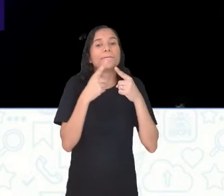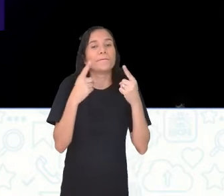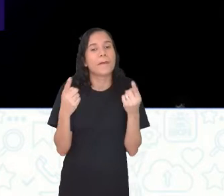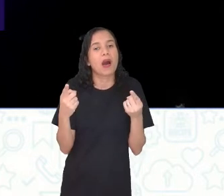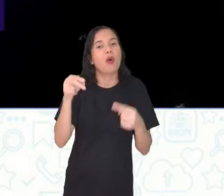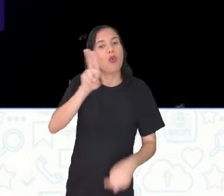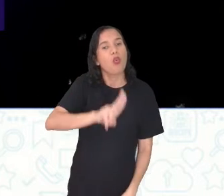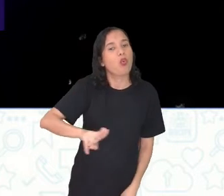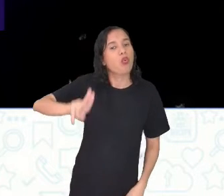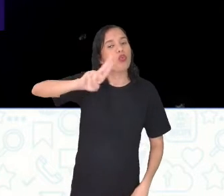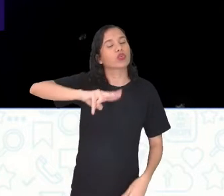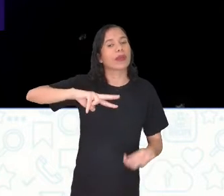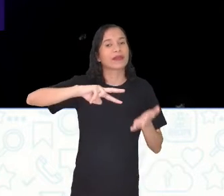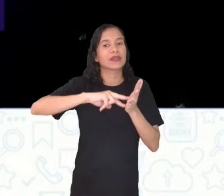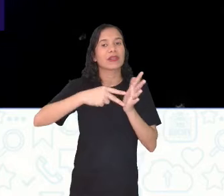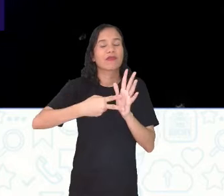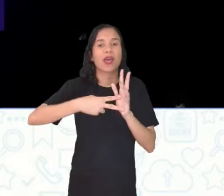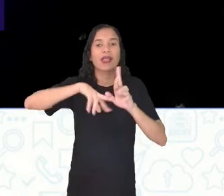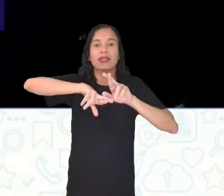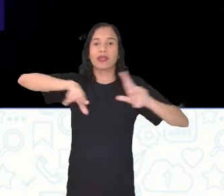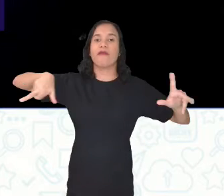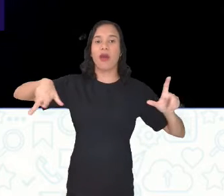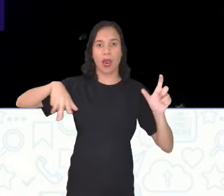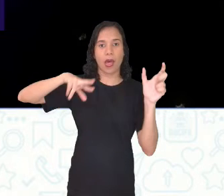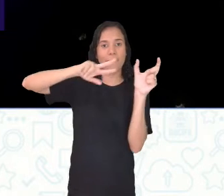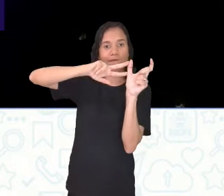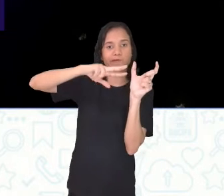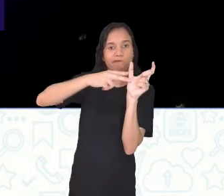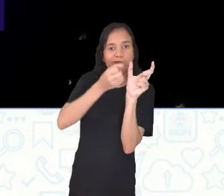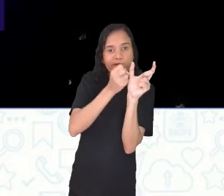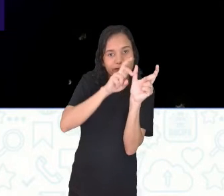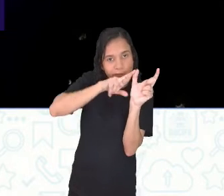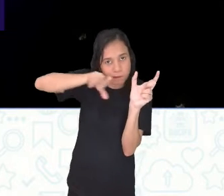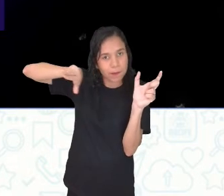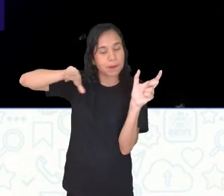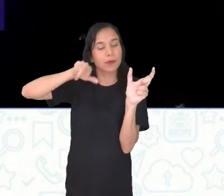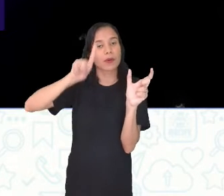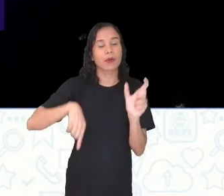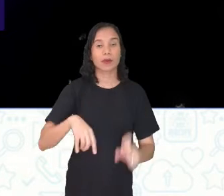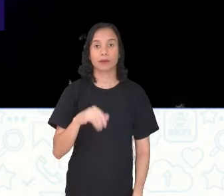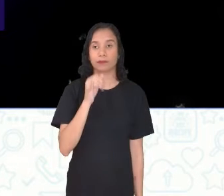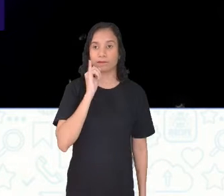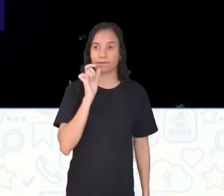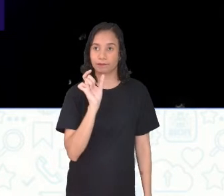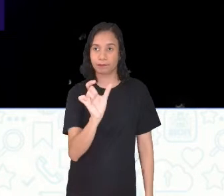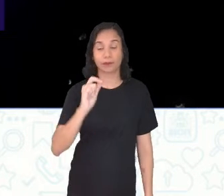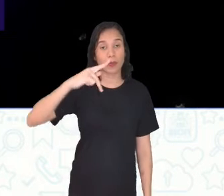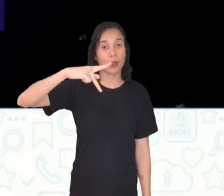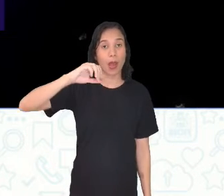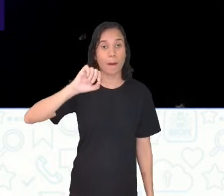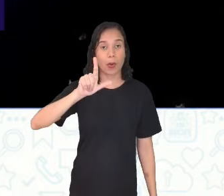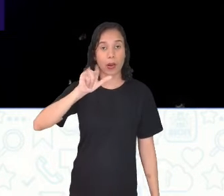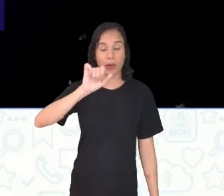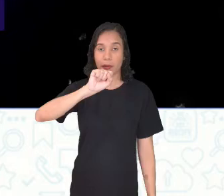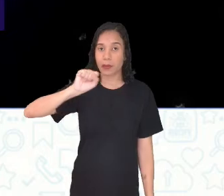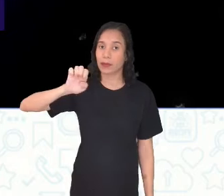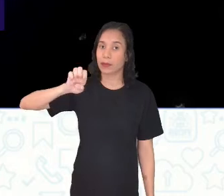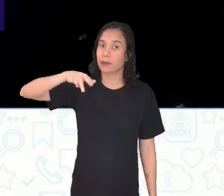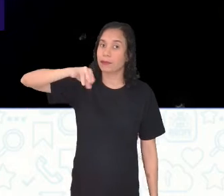seus usos significam coisas distintas. Esse é um exemplo de palavra polissêmica,